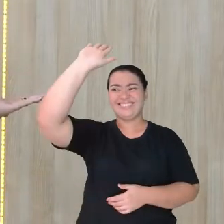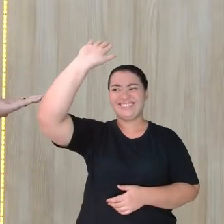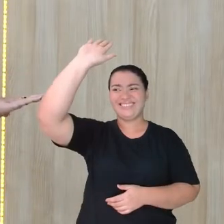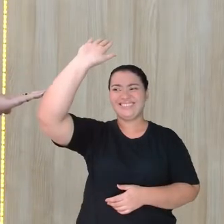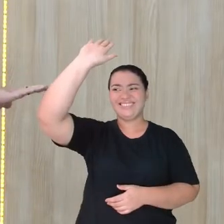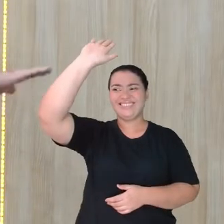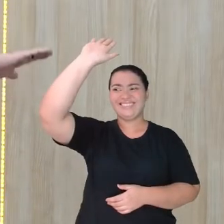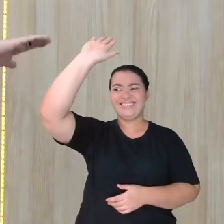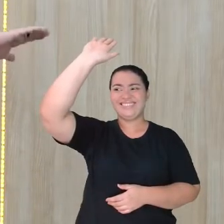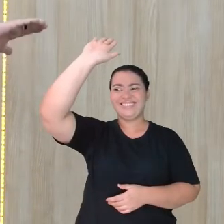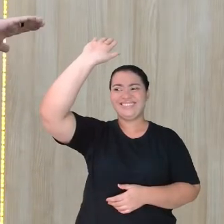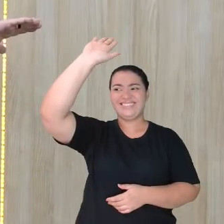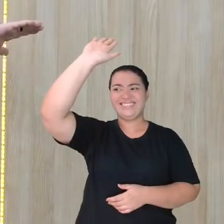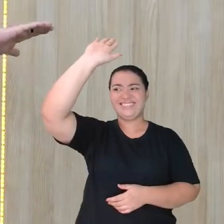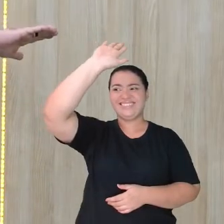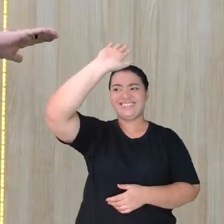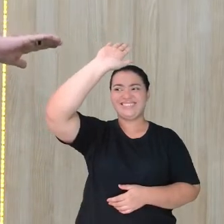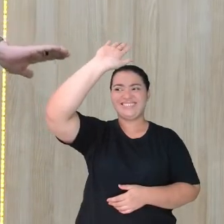batendo aqui.